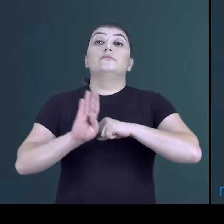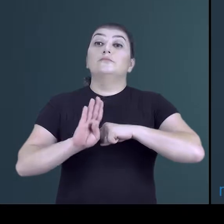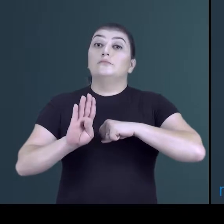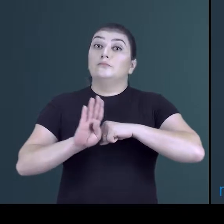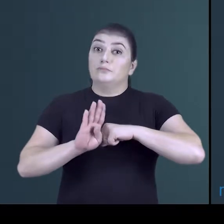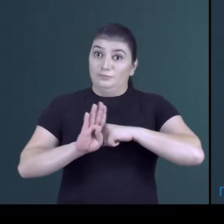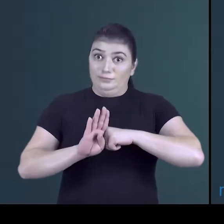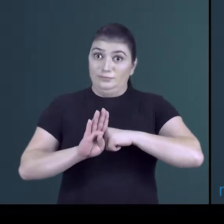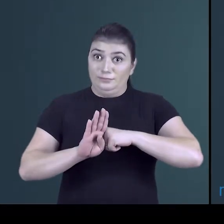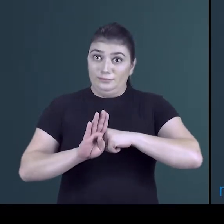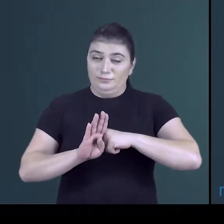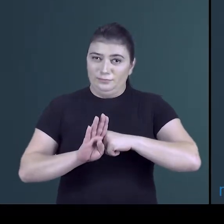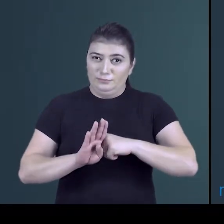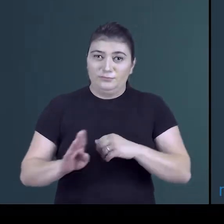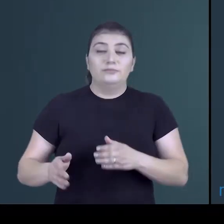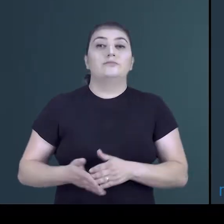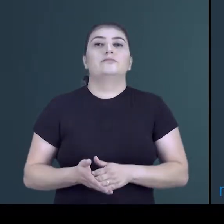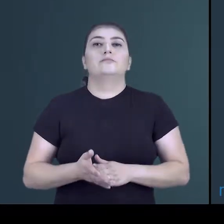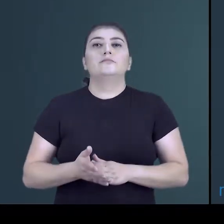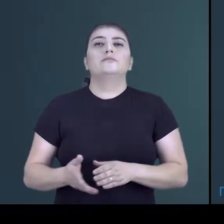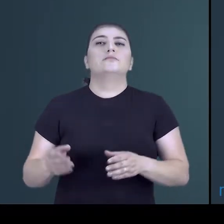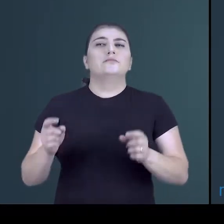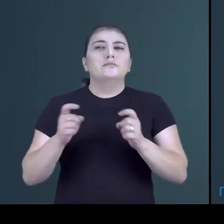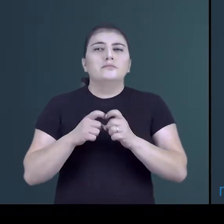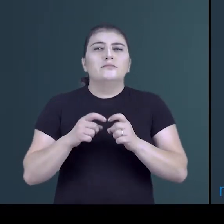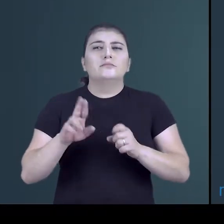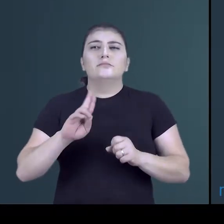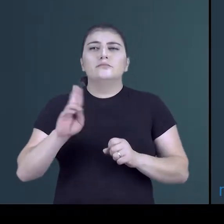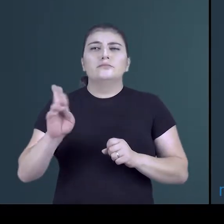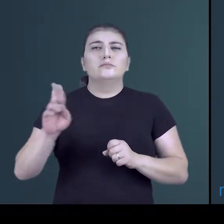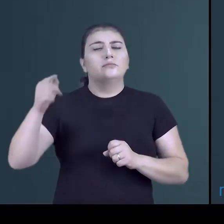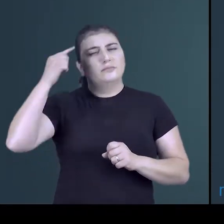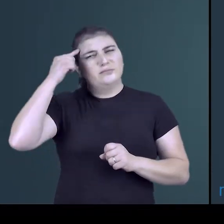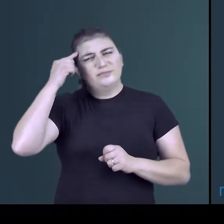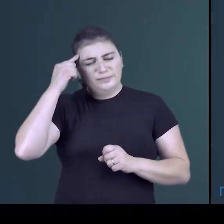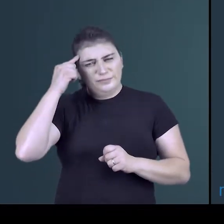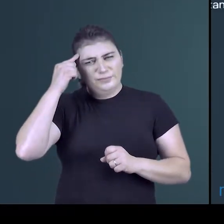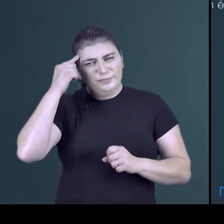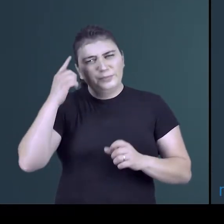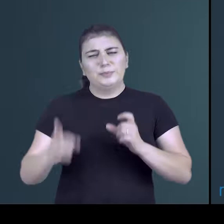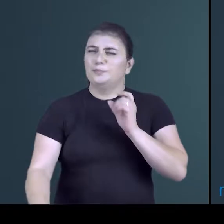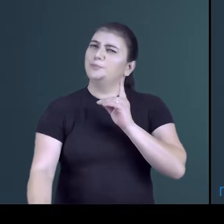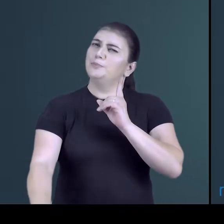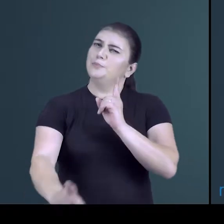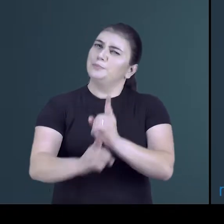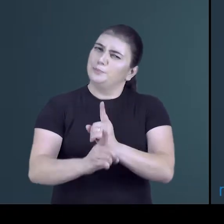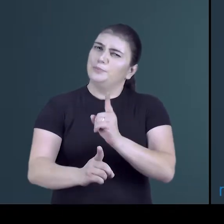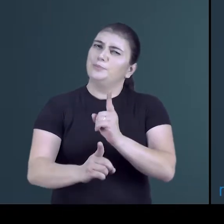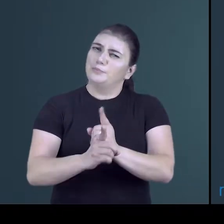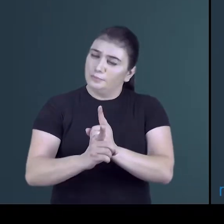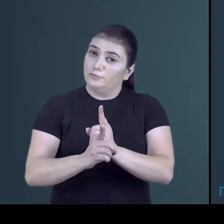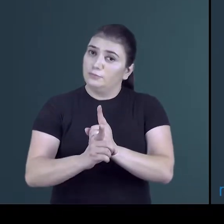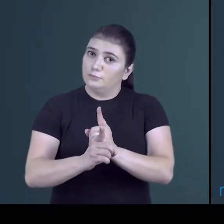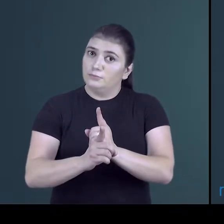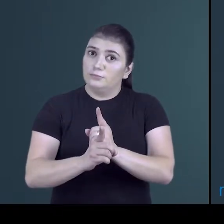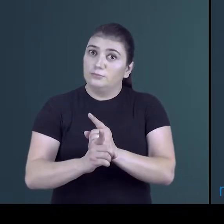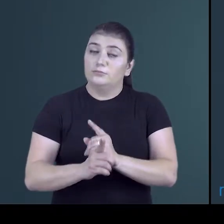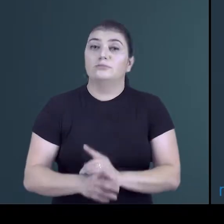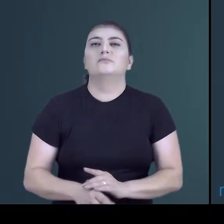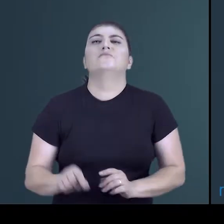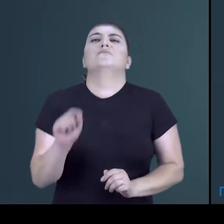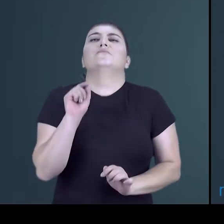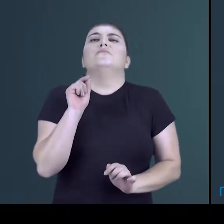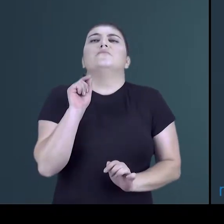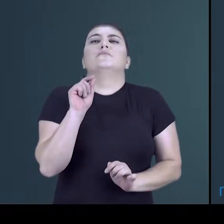substantivo. Quando falamos em concordância nominal, devemos pensar, achar e encontrar, nesse primeiro